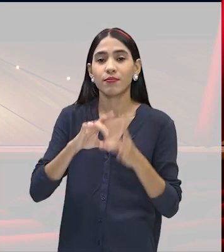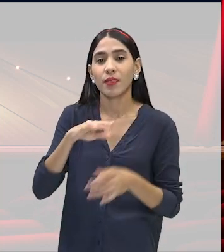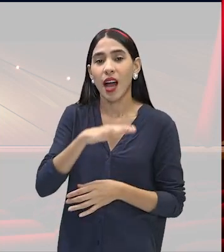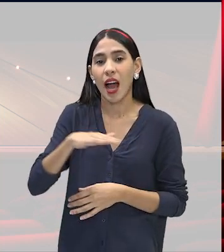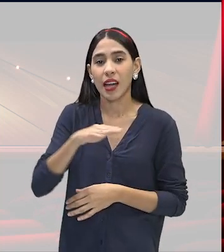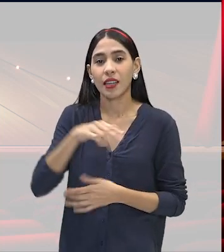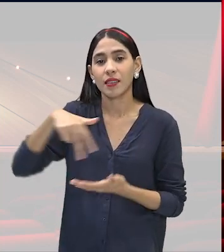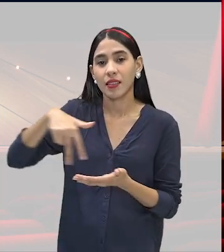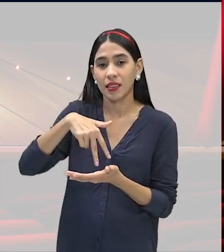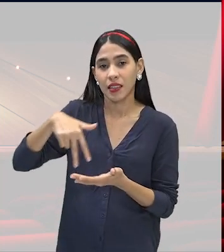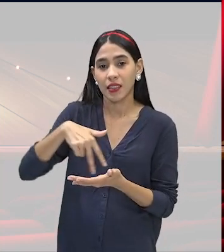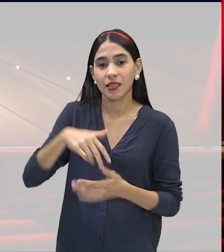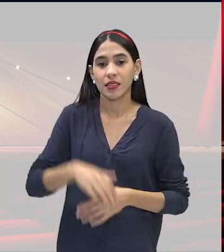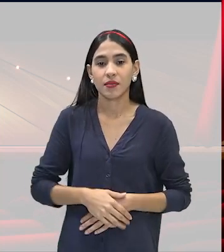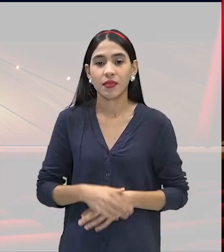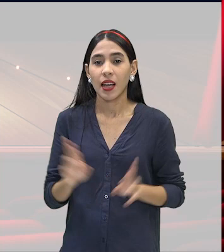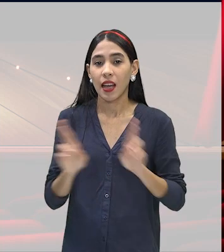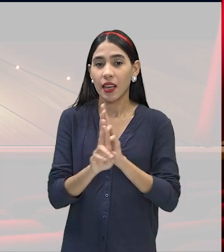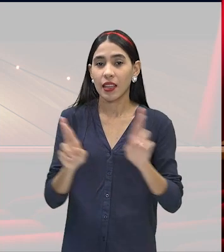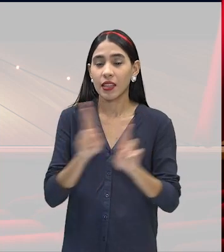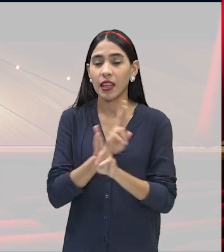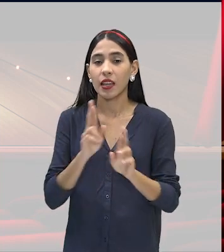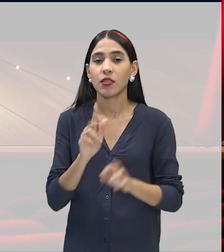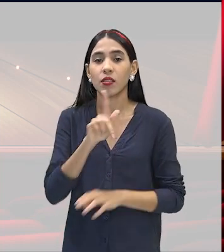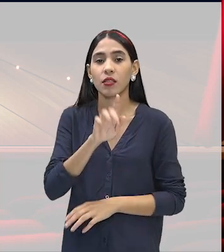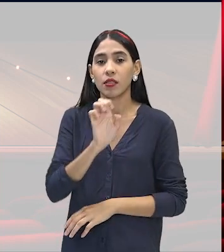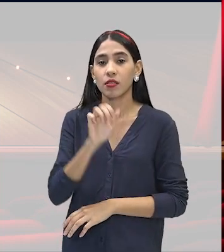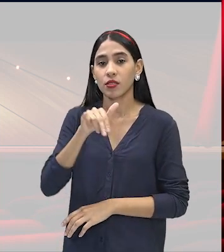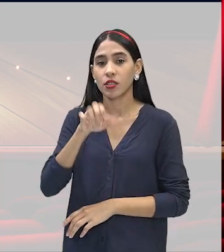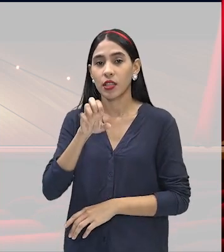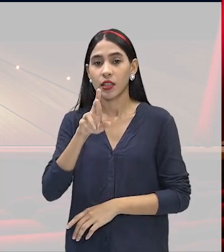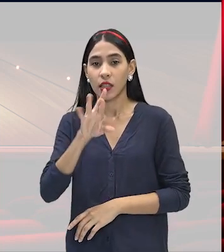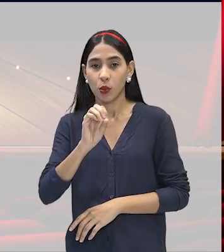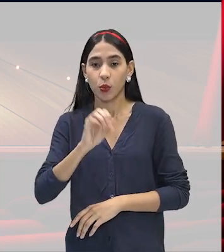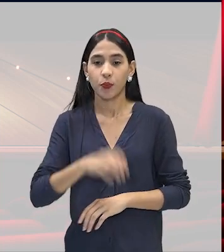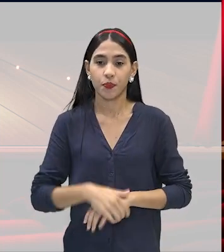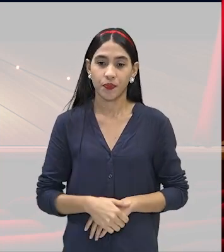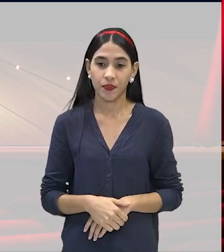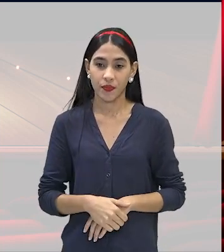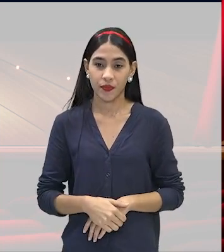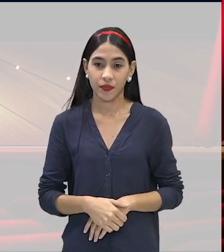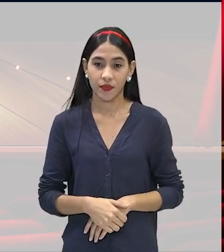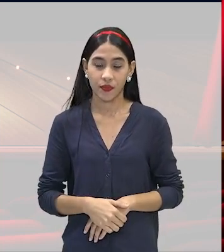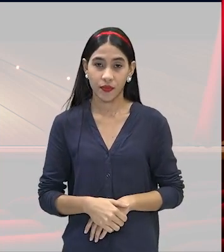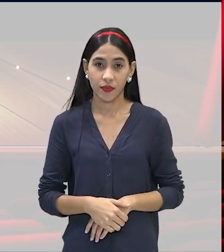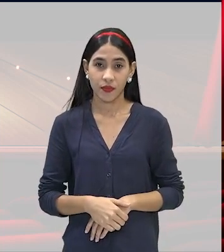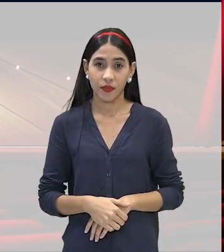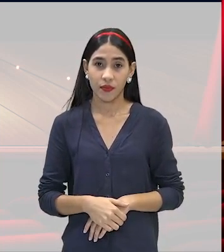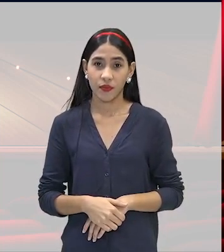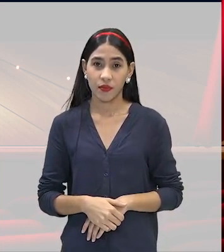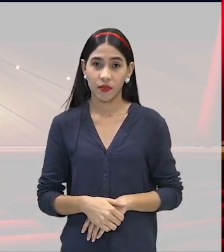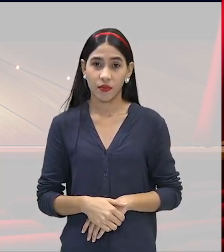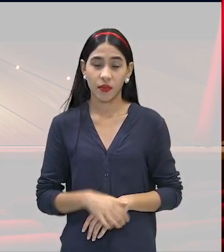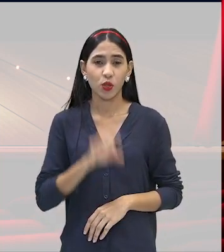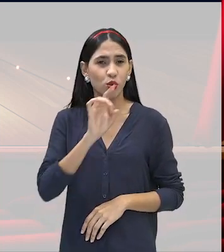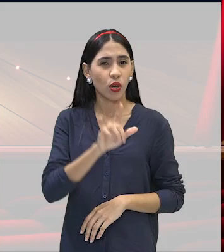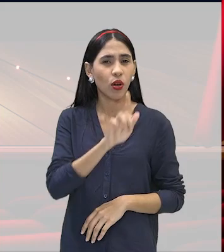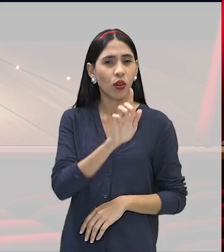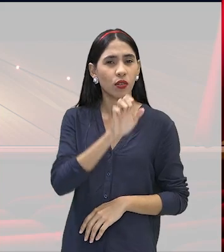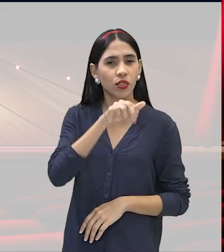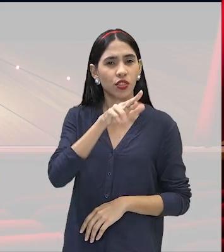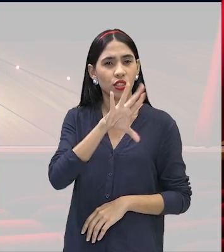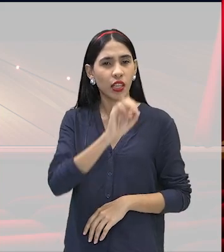dança, preconceito relacionado ao gênero. Prosseguindo, será que é só o de gênero ou